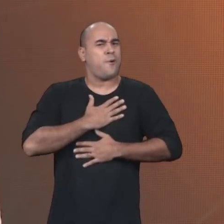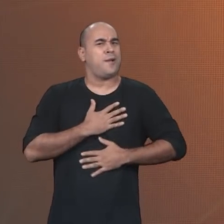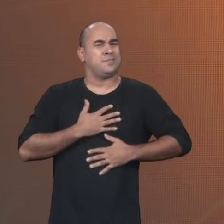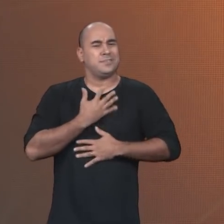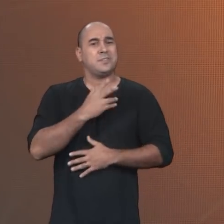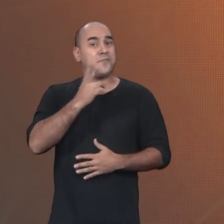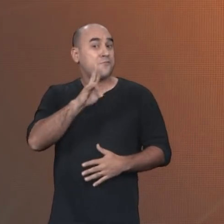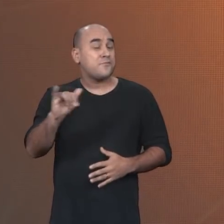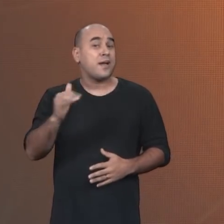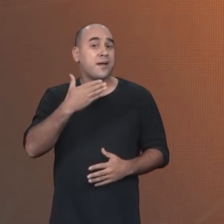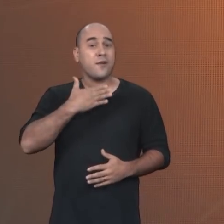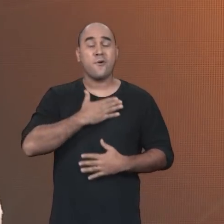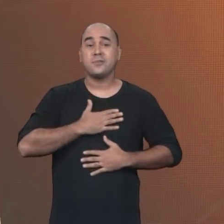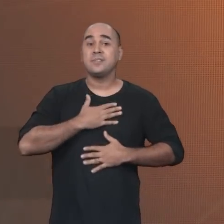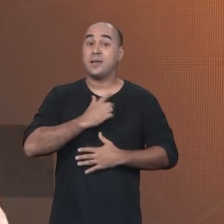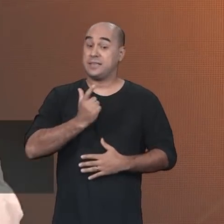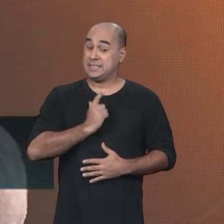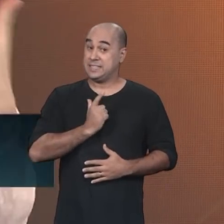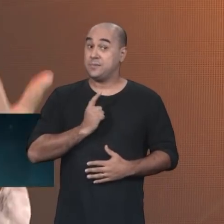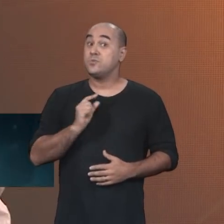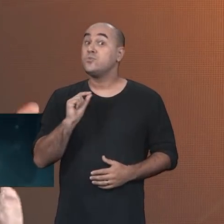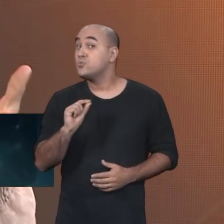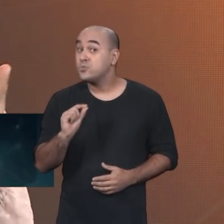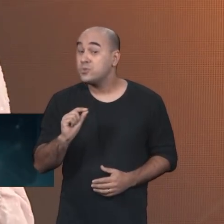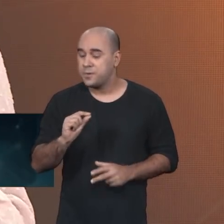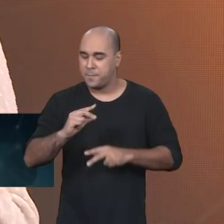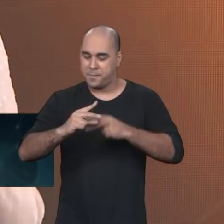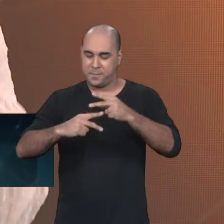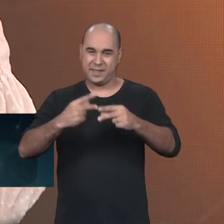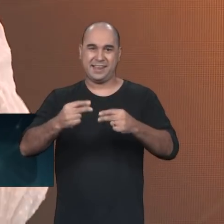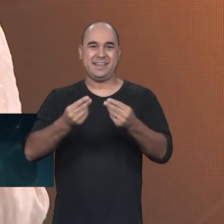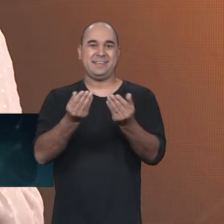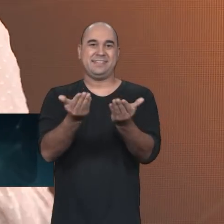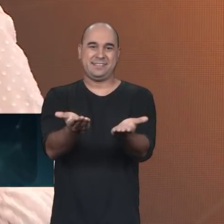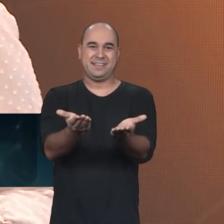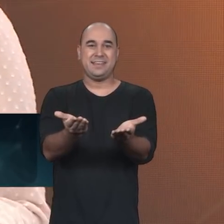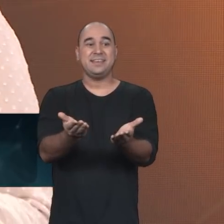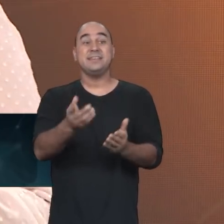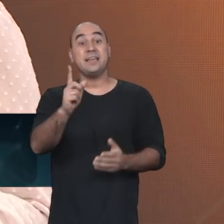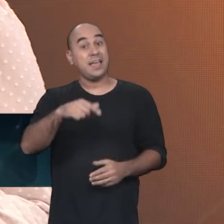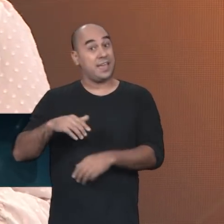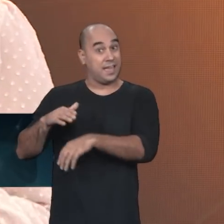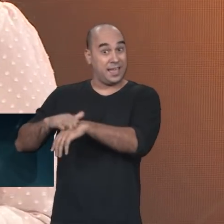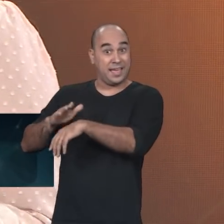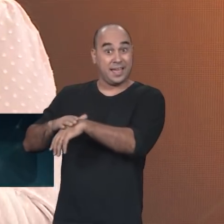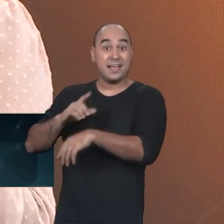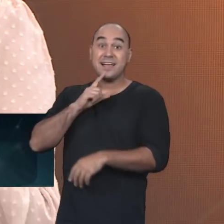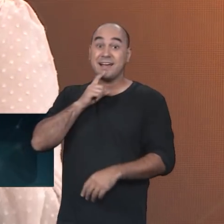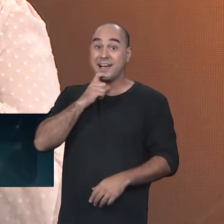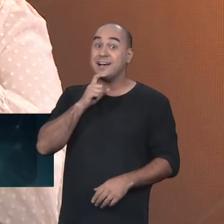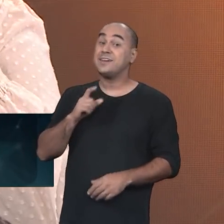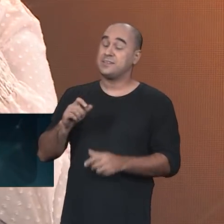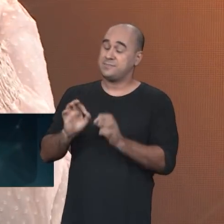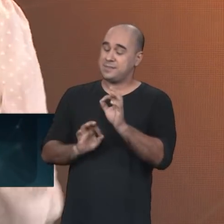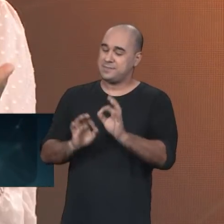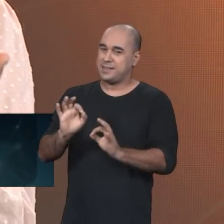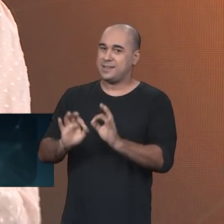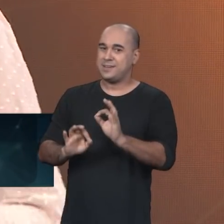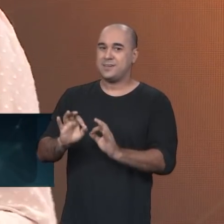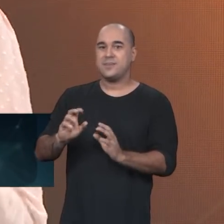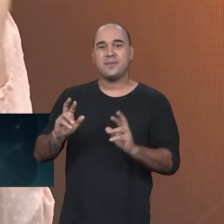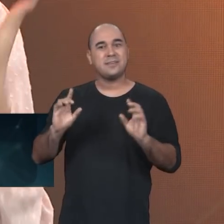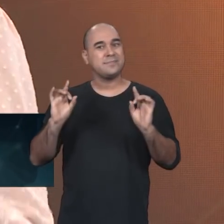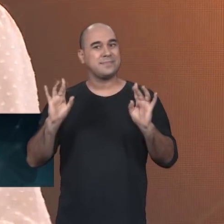de saber que a gente tem presente. E um presente que foi preparado pelo Rodrigo Silva, viu, pessoal? E você pode ter